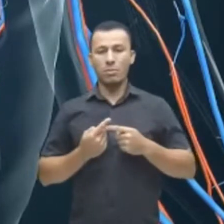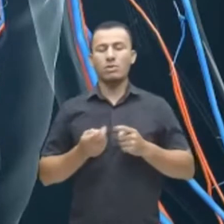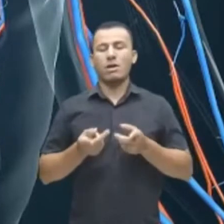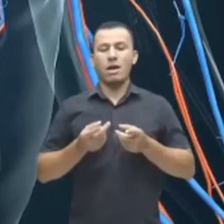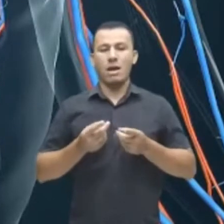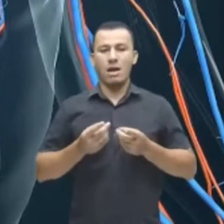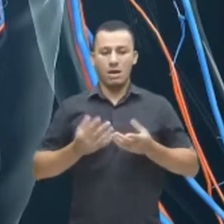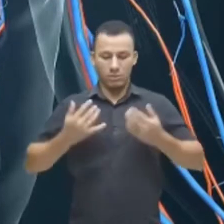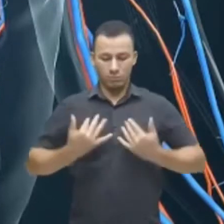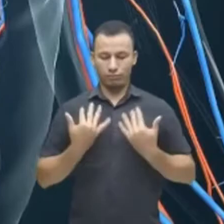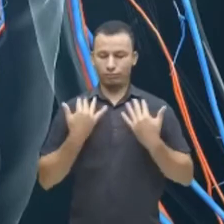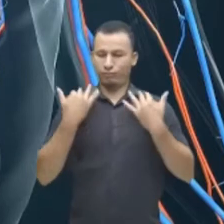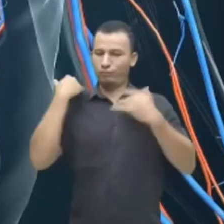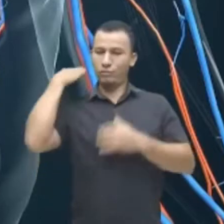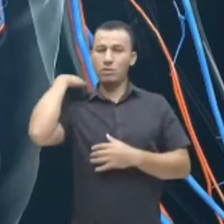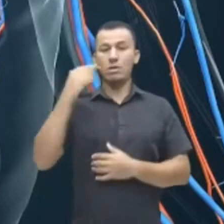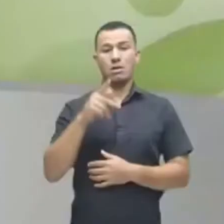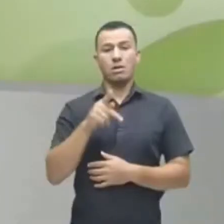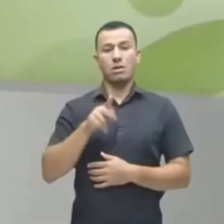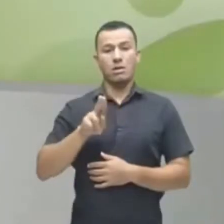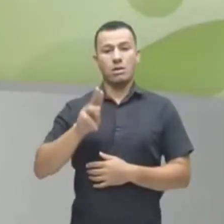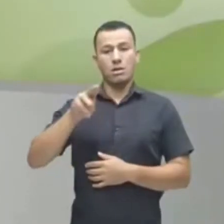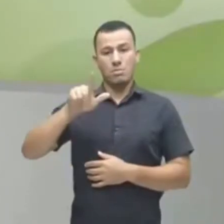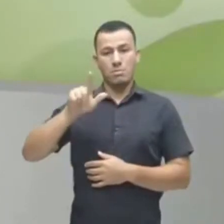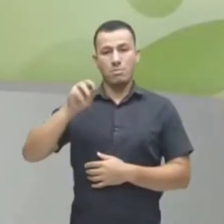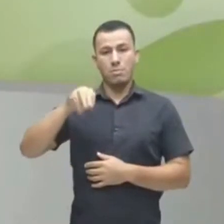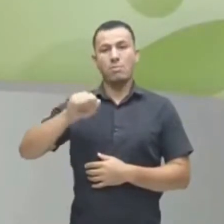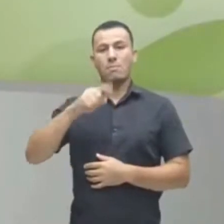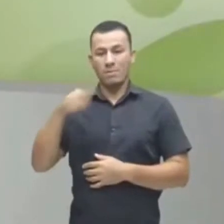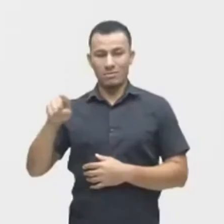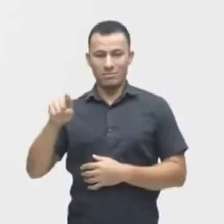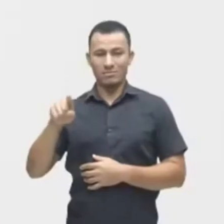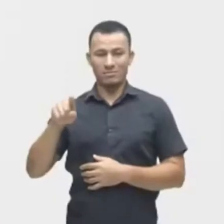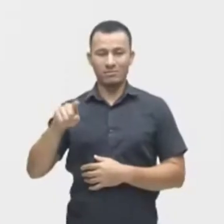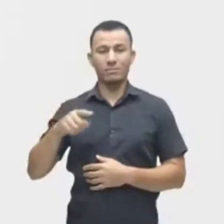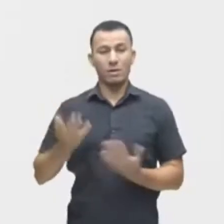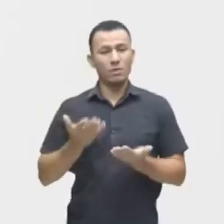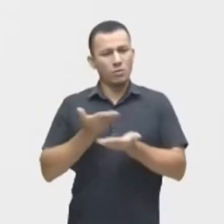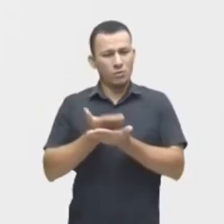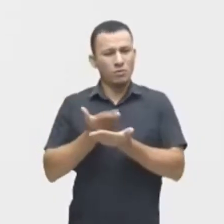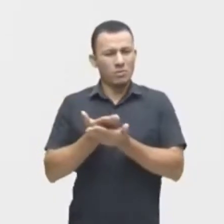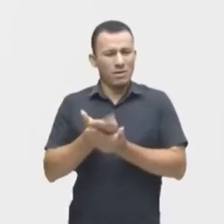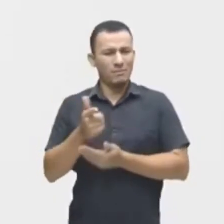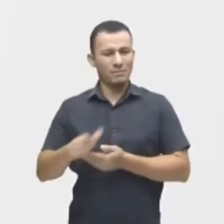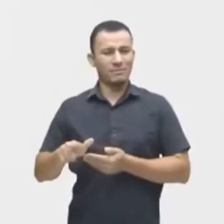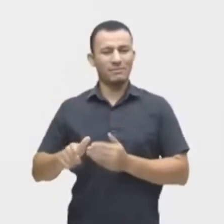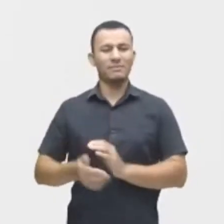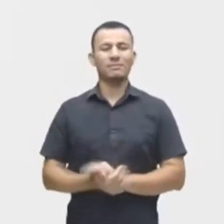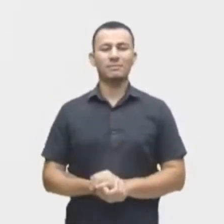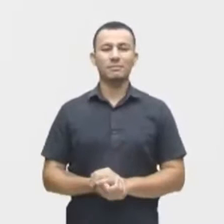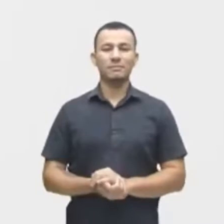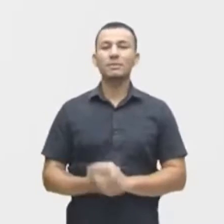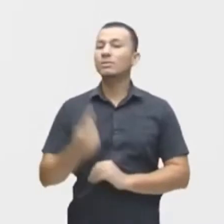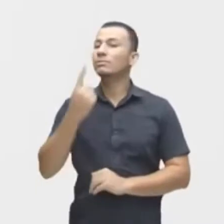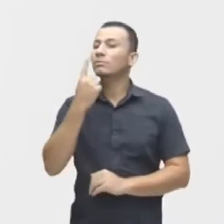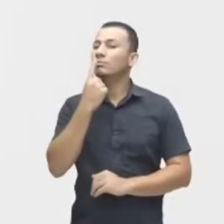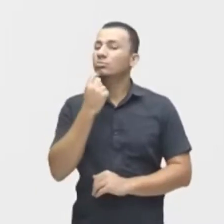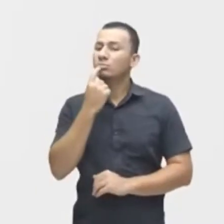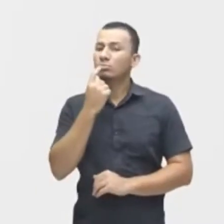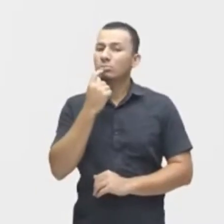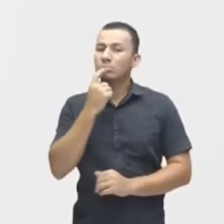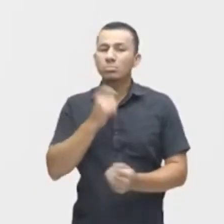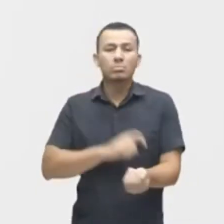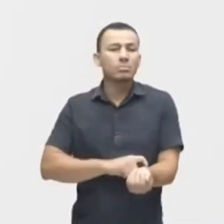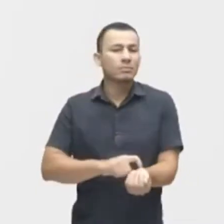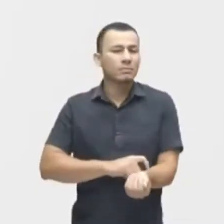estudar um pouquinho sobre como que se dá essa circulação do sangue, tudo bem? O sangue, o que é o